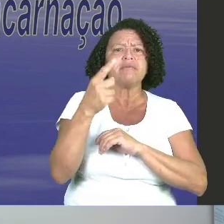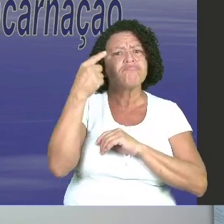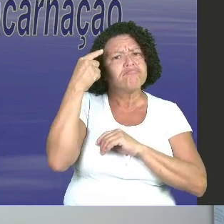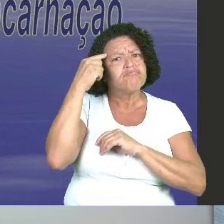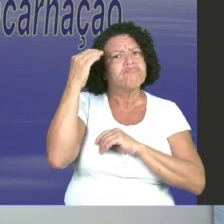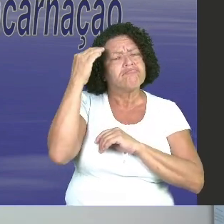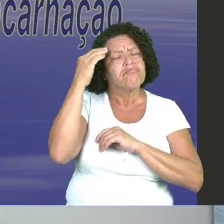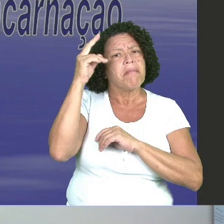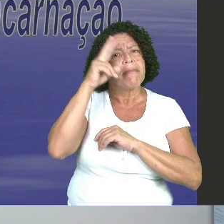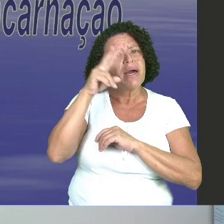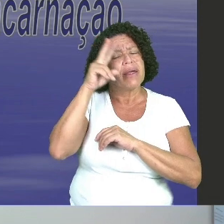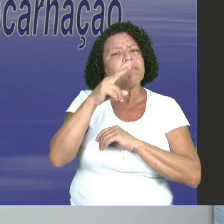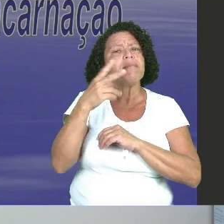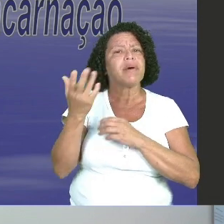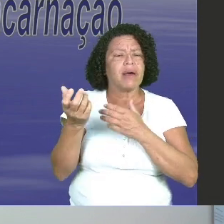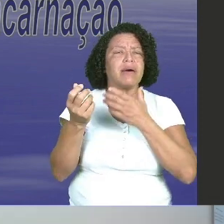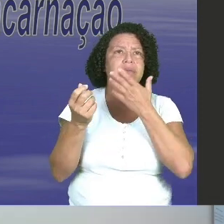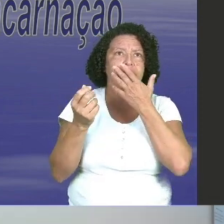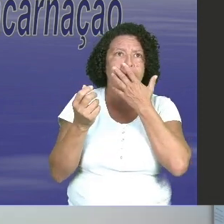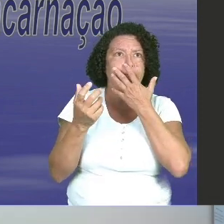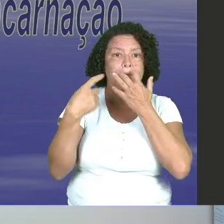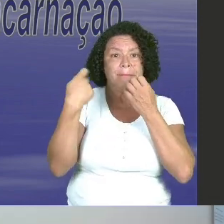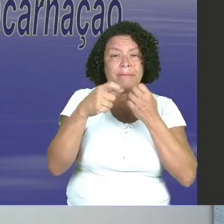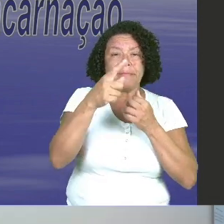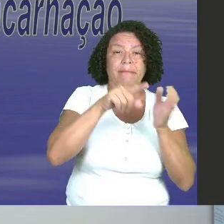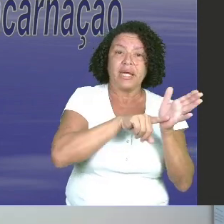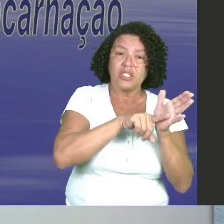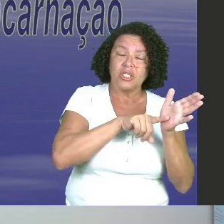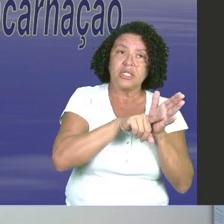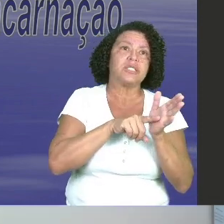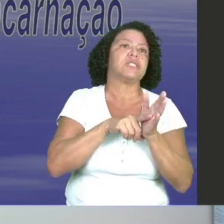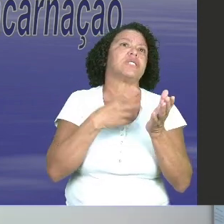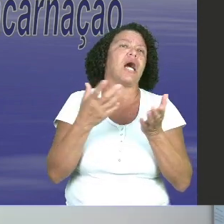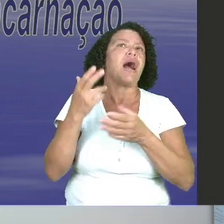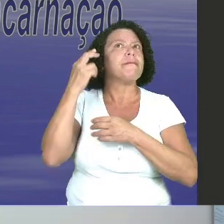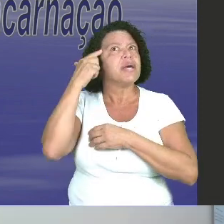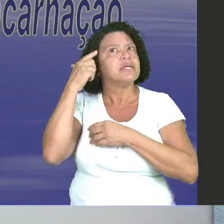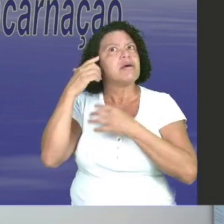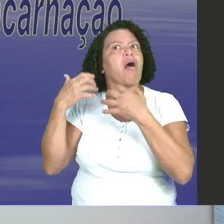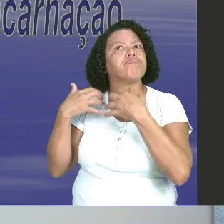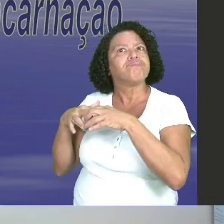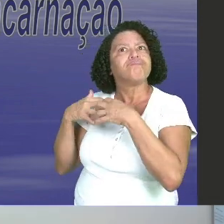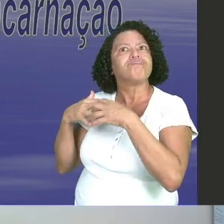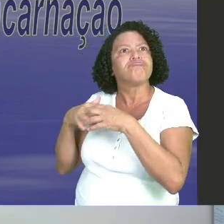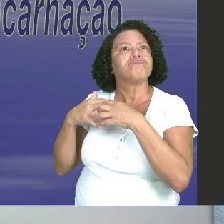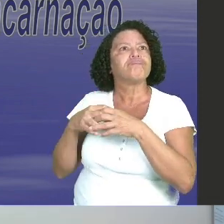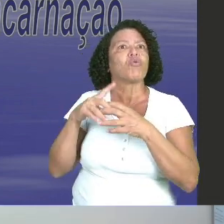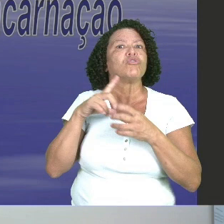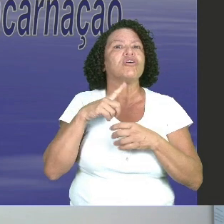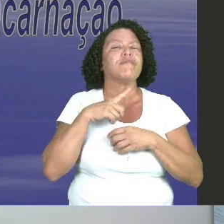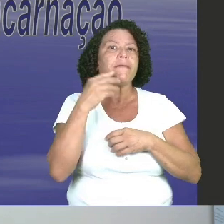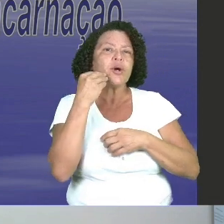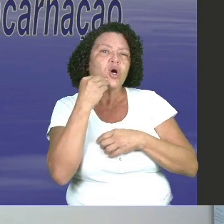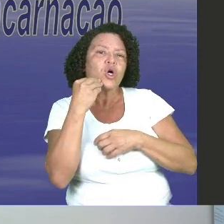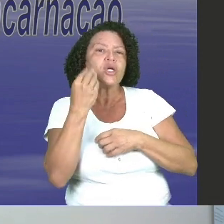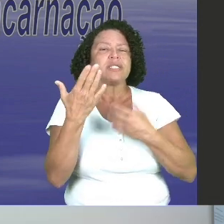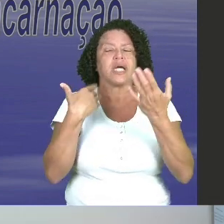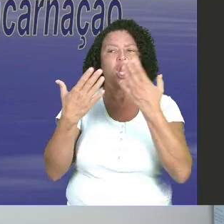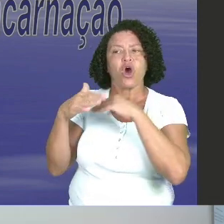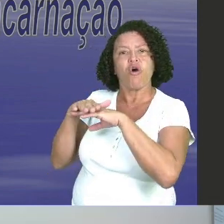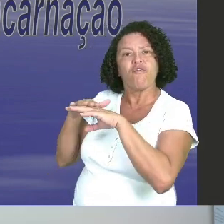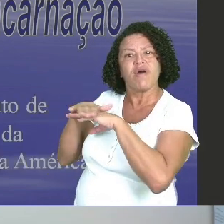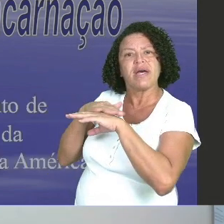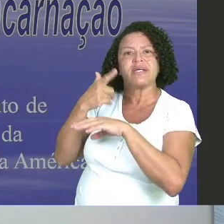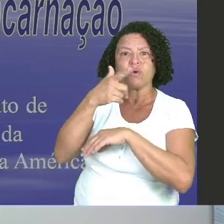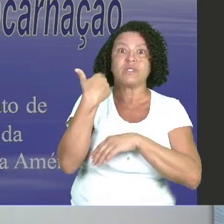para relembrar, para pesquisar, para refletir, principalmente quando tiver uma oportunidade, você conversar com